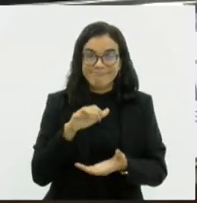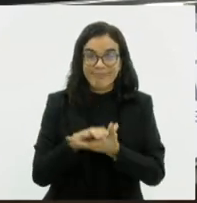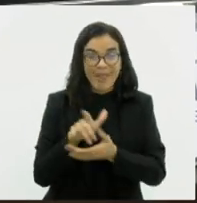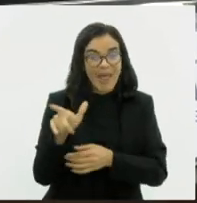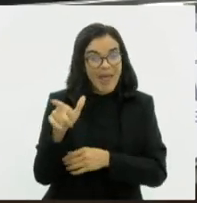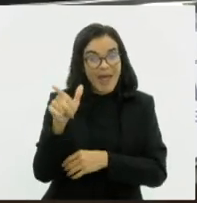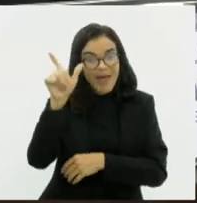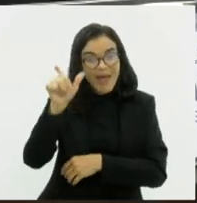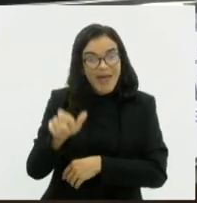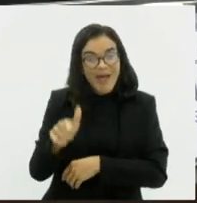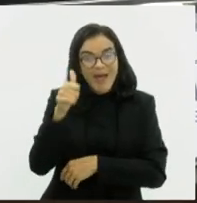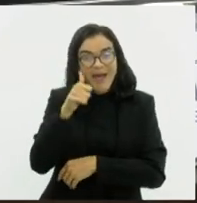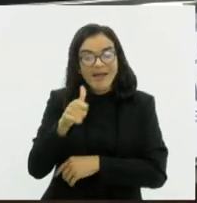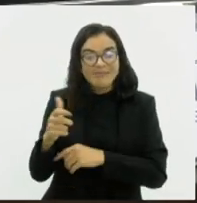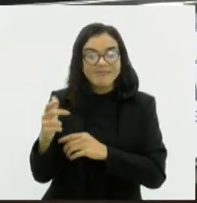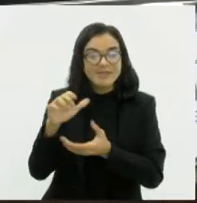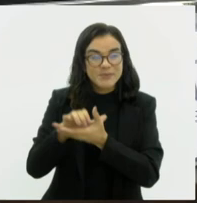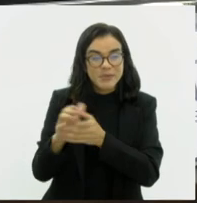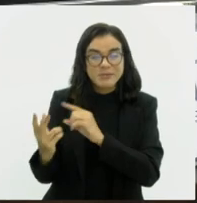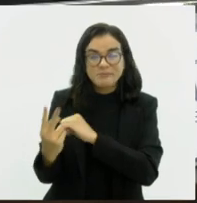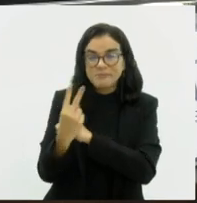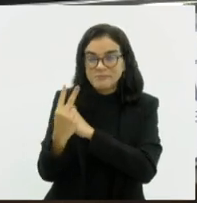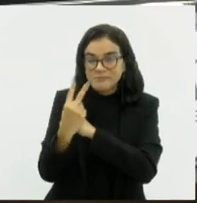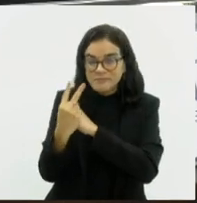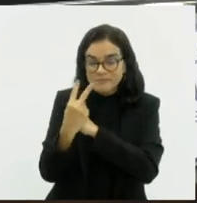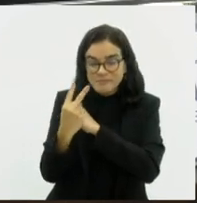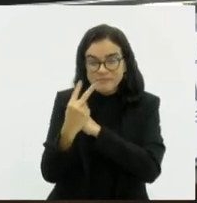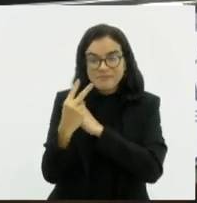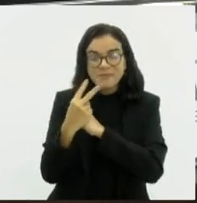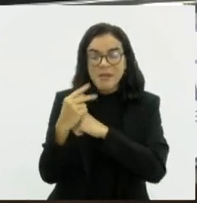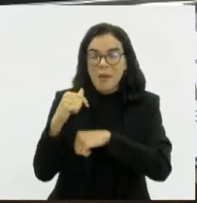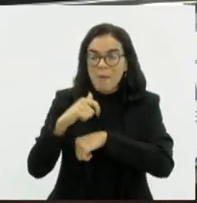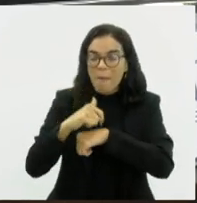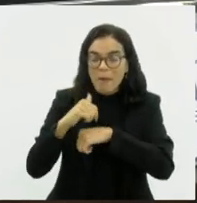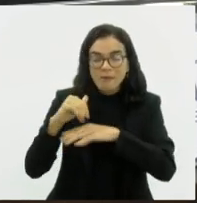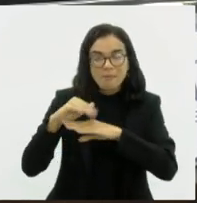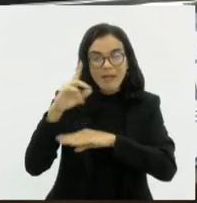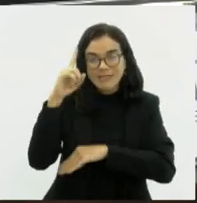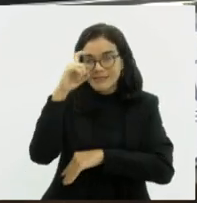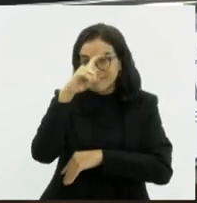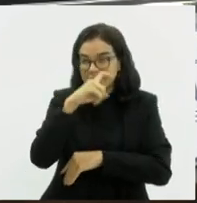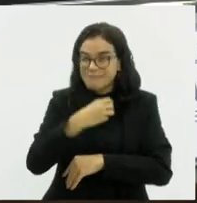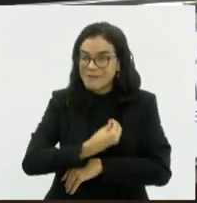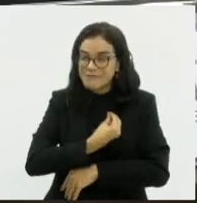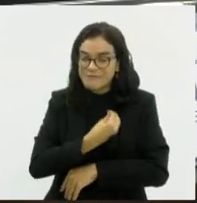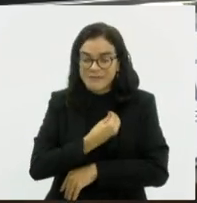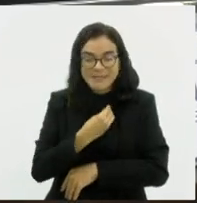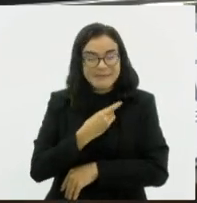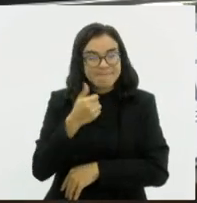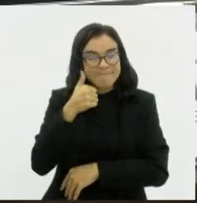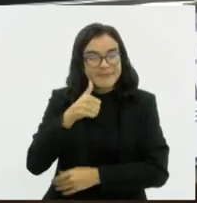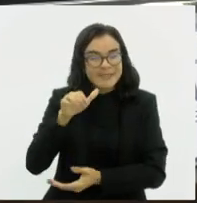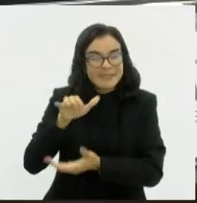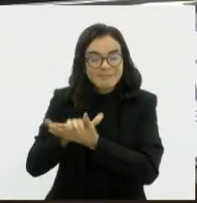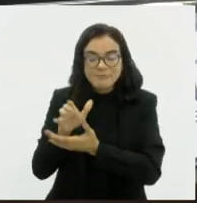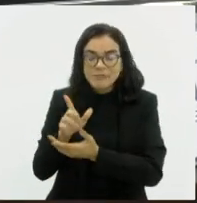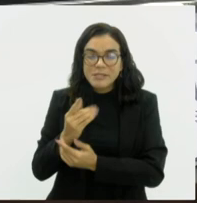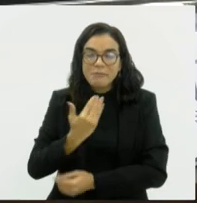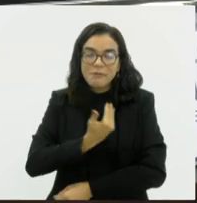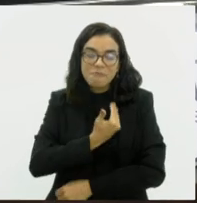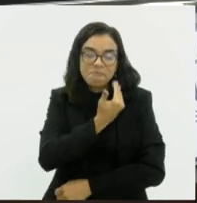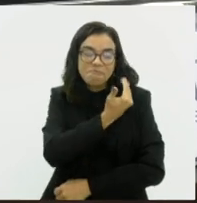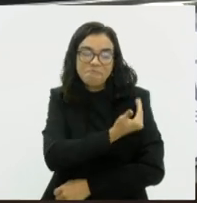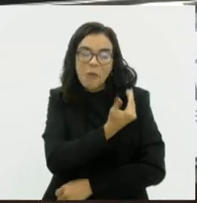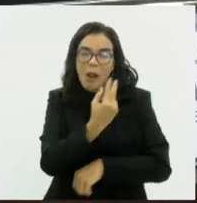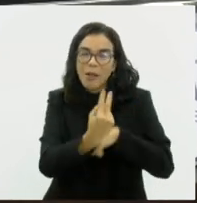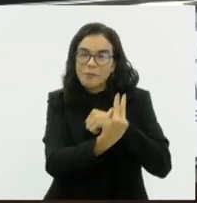protegido por ela, em todos os sentidos, e nas maiores dificuldades da minha vida, a Daniela sempre esteve do meu lado presente.